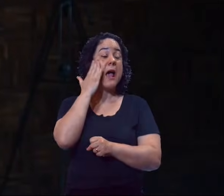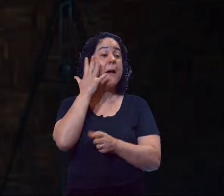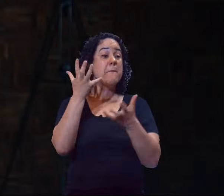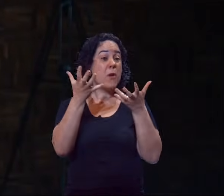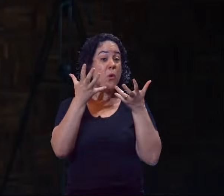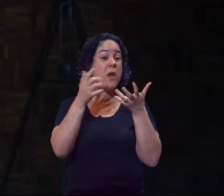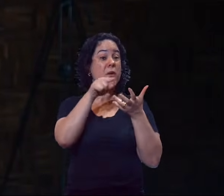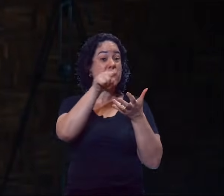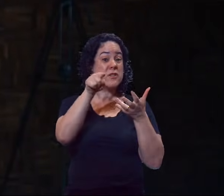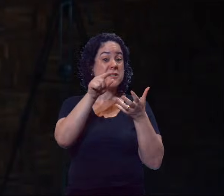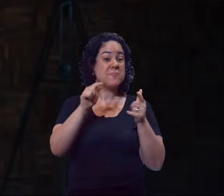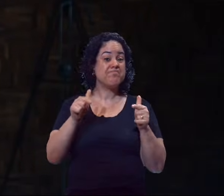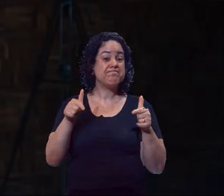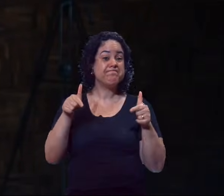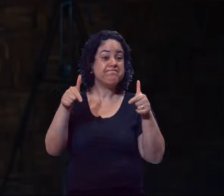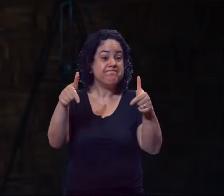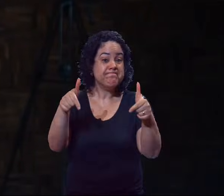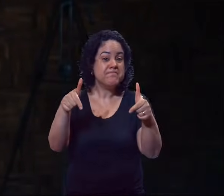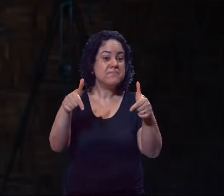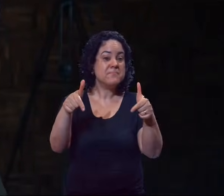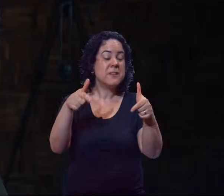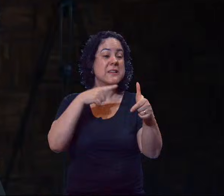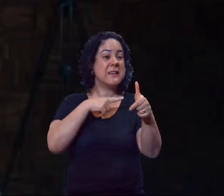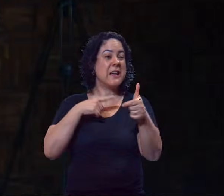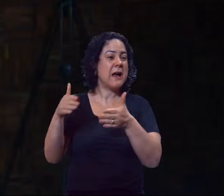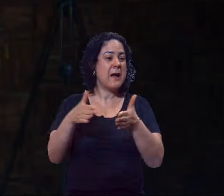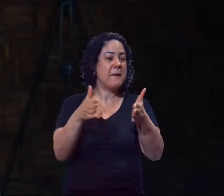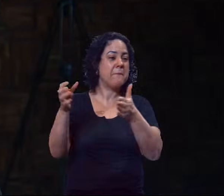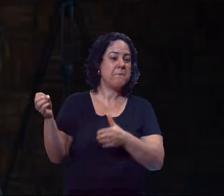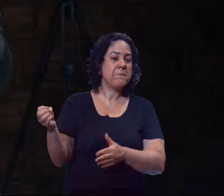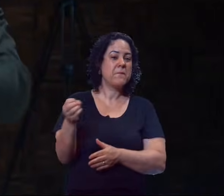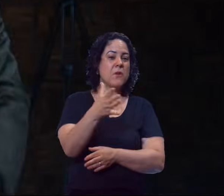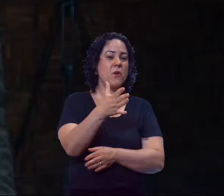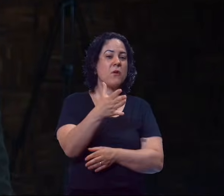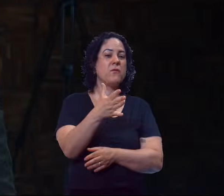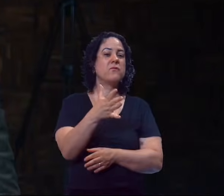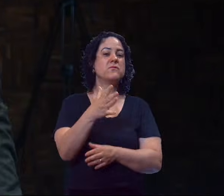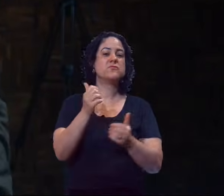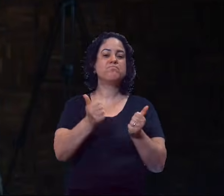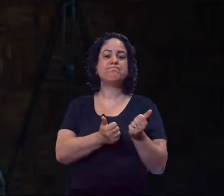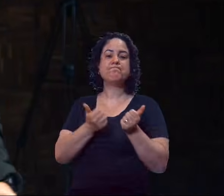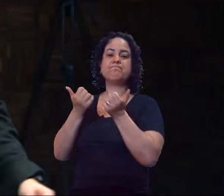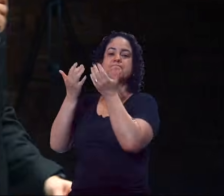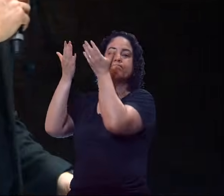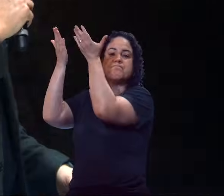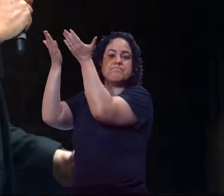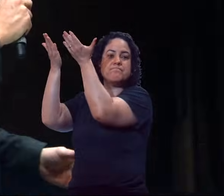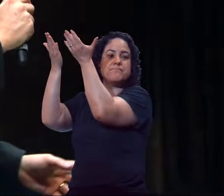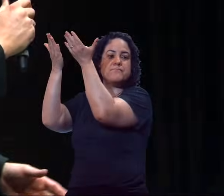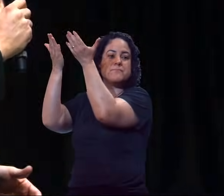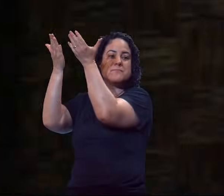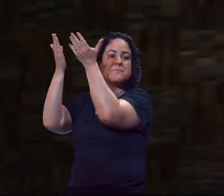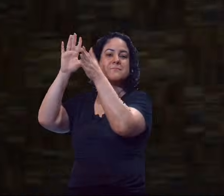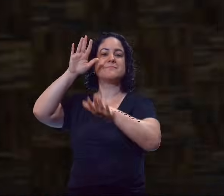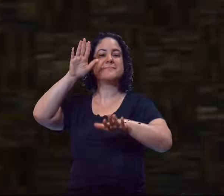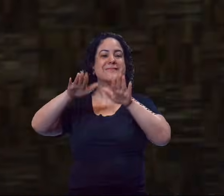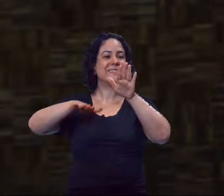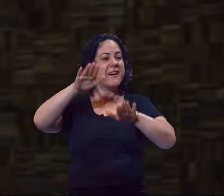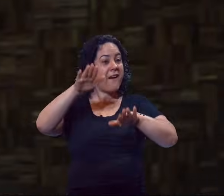empurrar a trilhar caminhos novos de consagração. Talvez